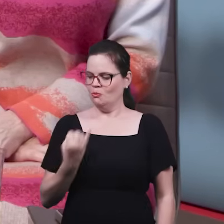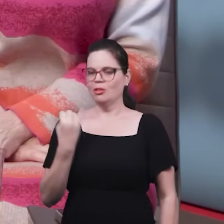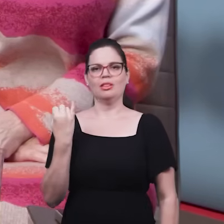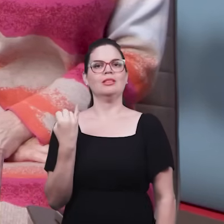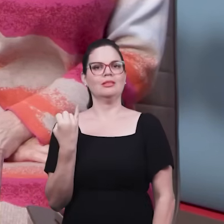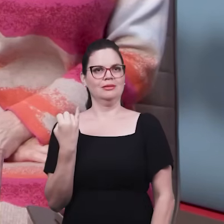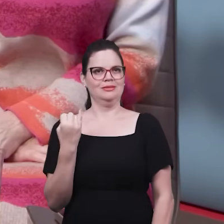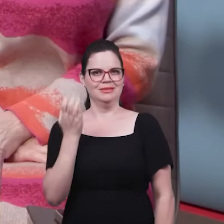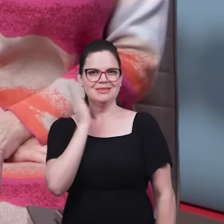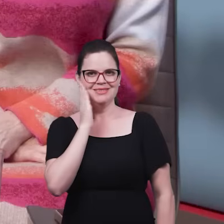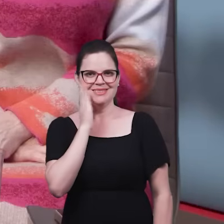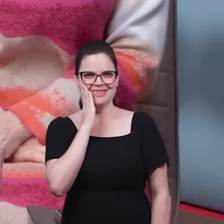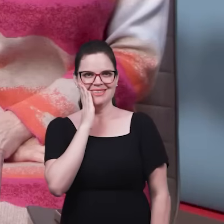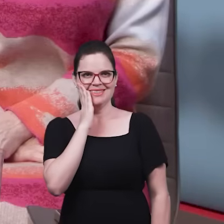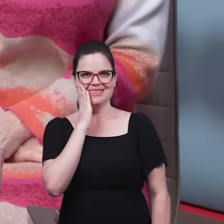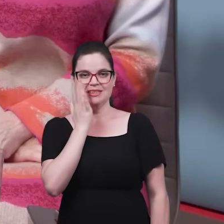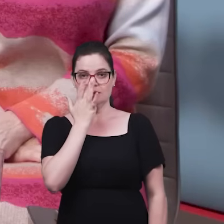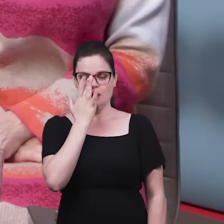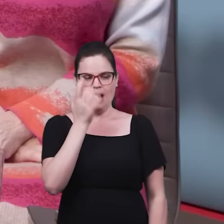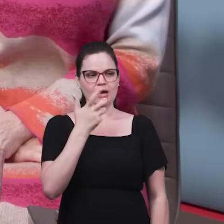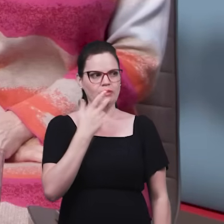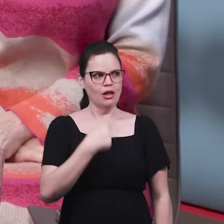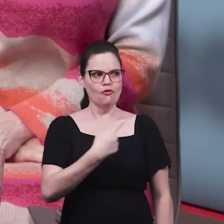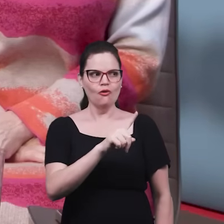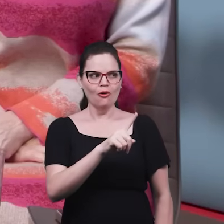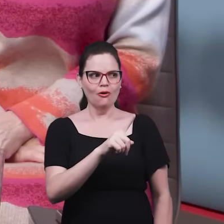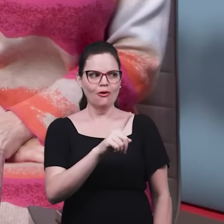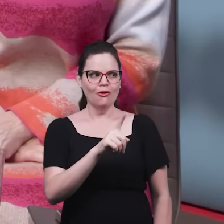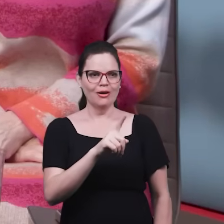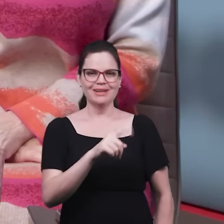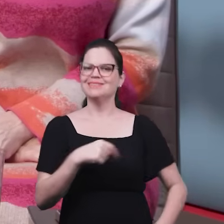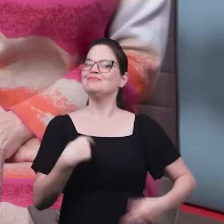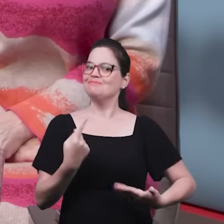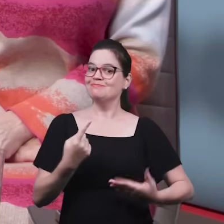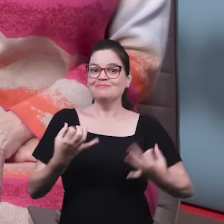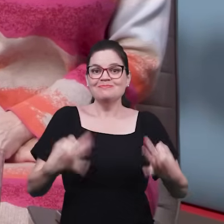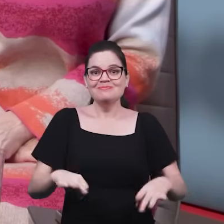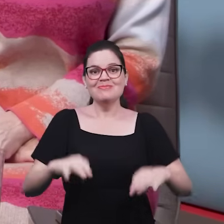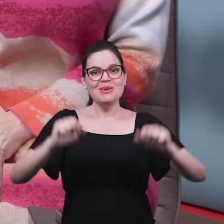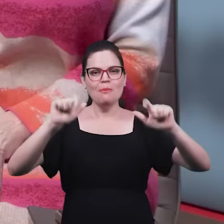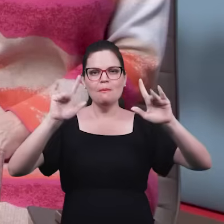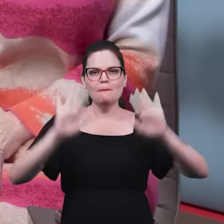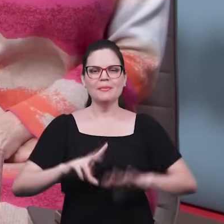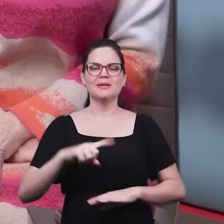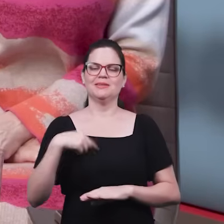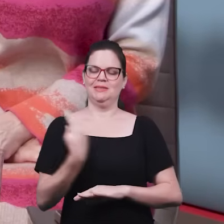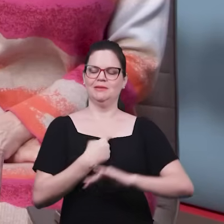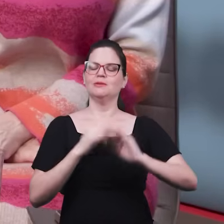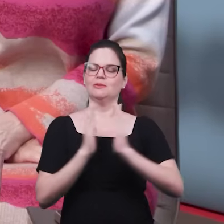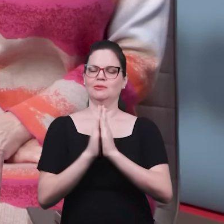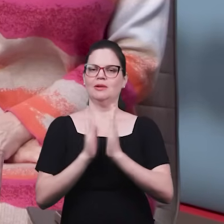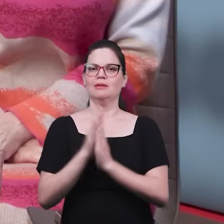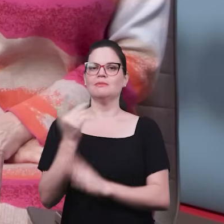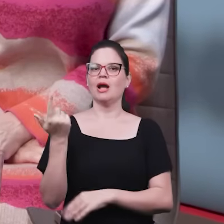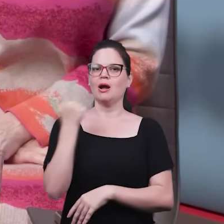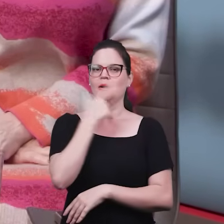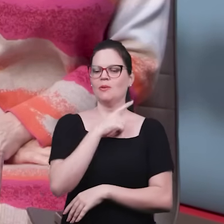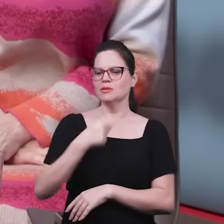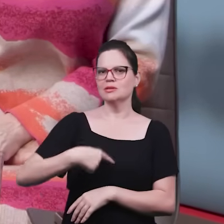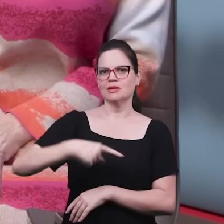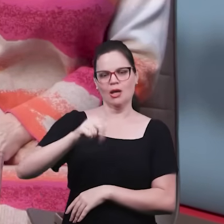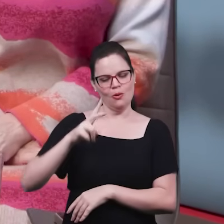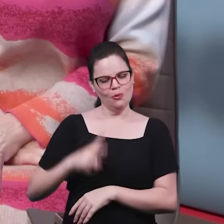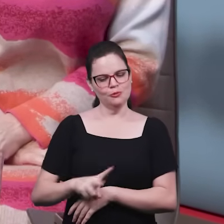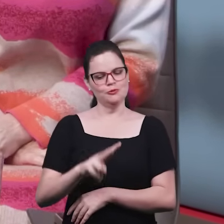lá. Não é assim que os nossos convidados vão dizer, eu vou lá. E vão receber uma bênção e nós estamos orando para eles irem e permanecerem conosco,